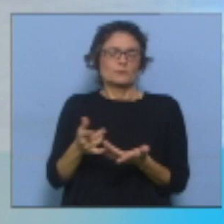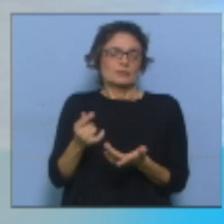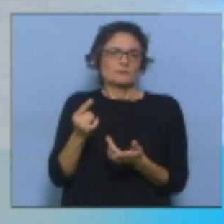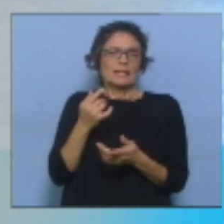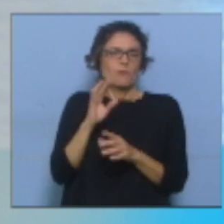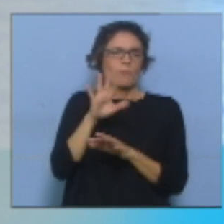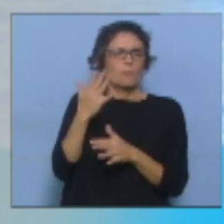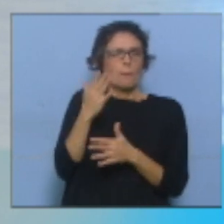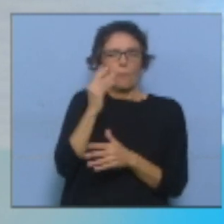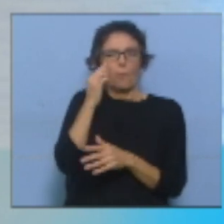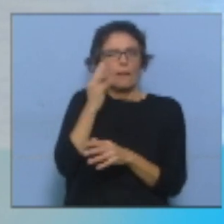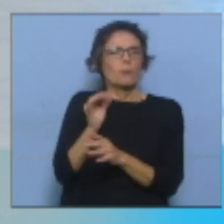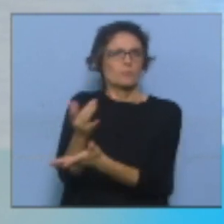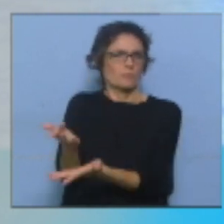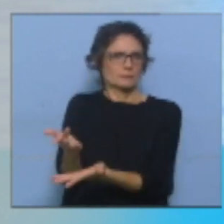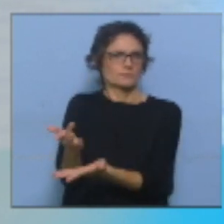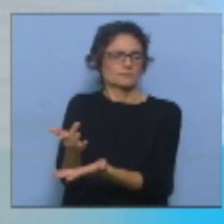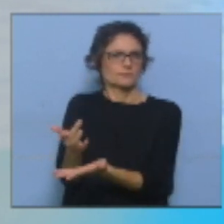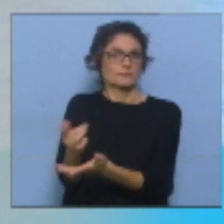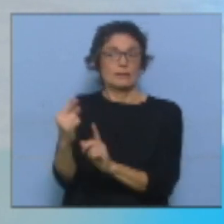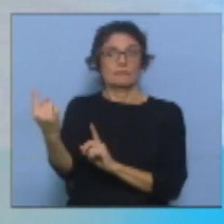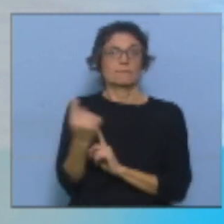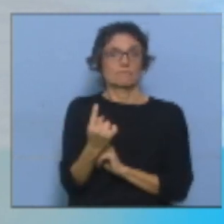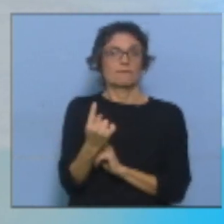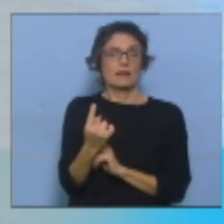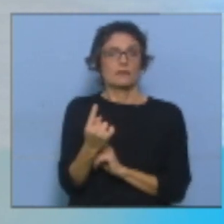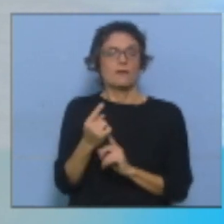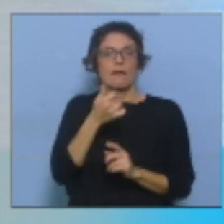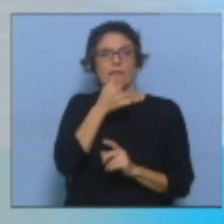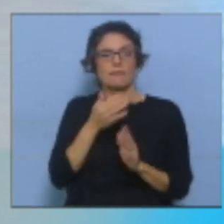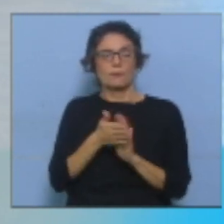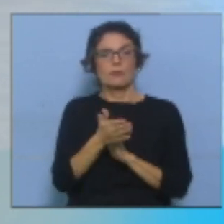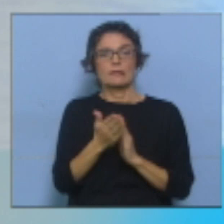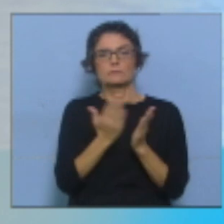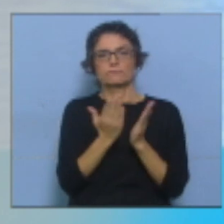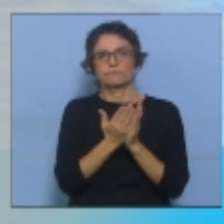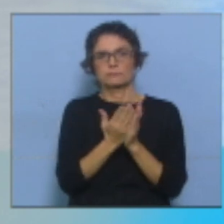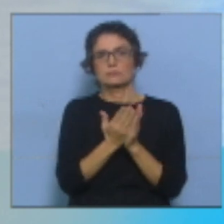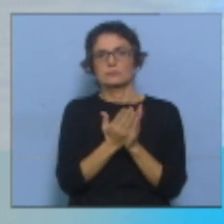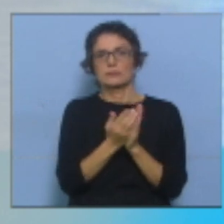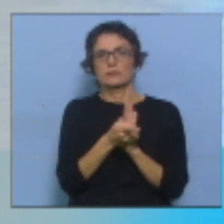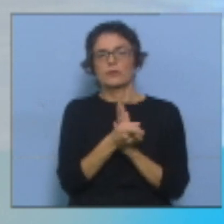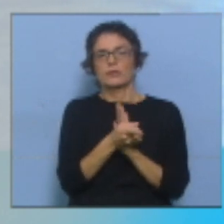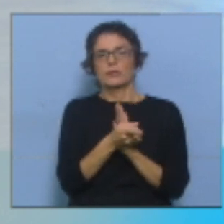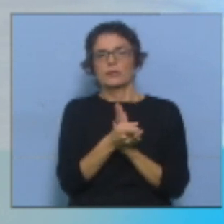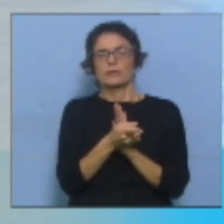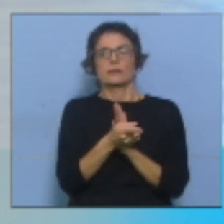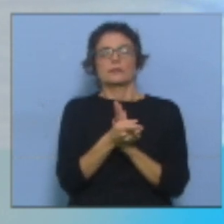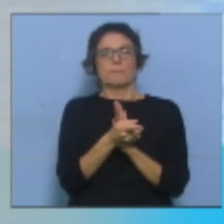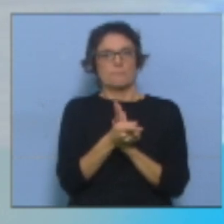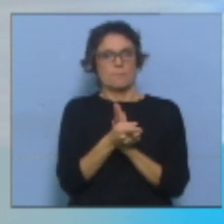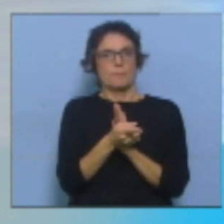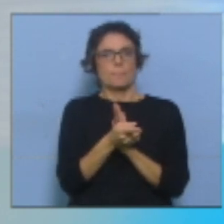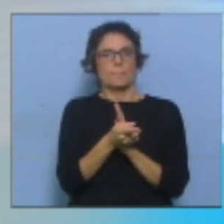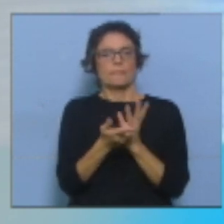mais proeminente. E quando ele depois quis ir para o seminário menor, aliás, foi aí que surgiu